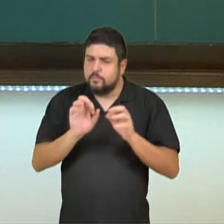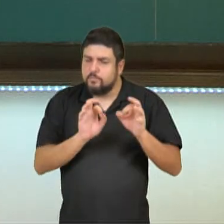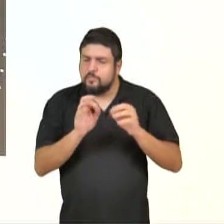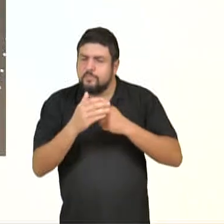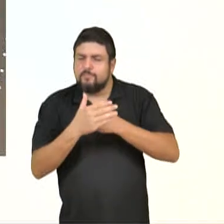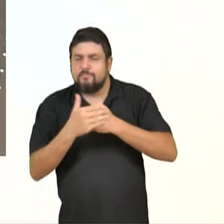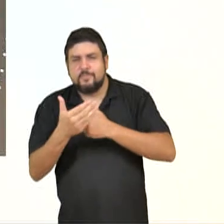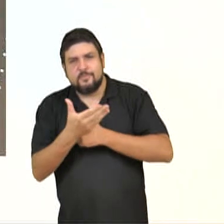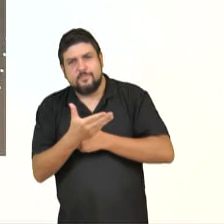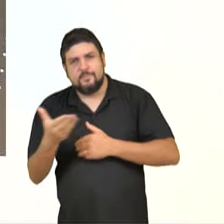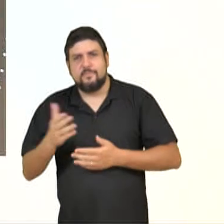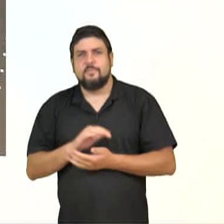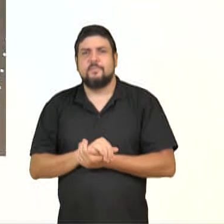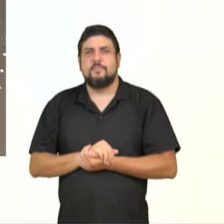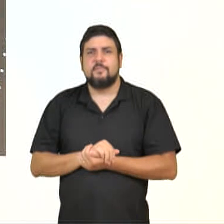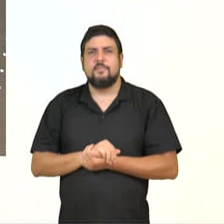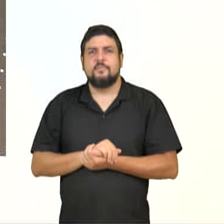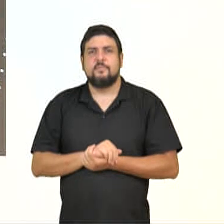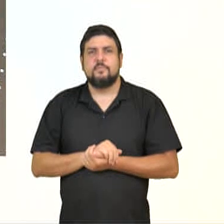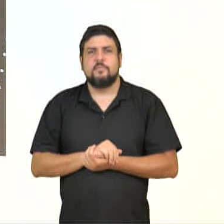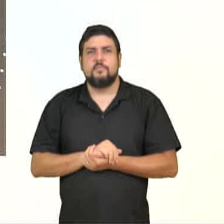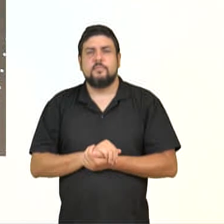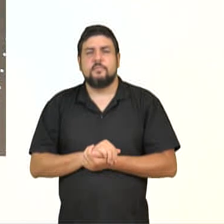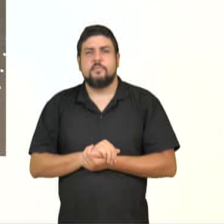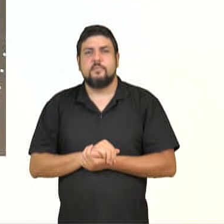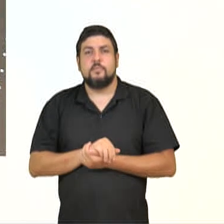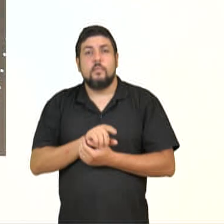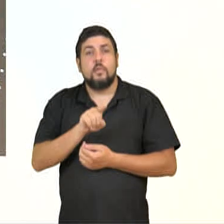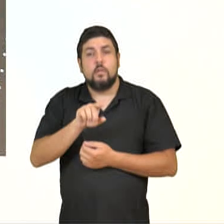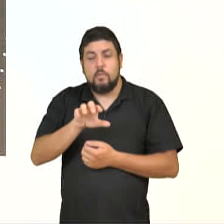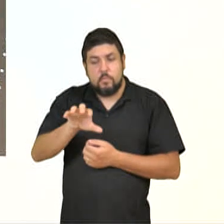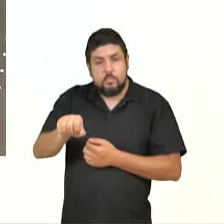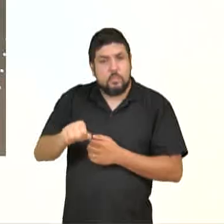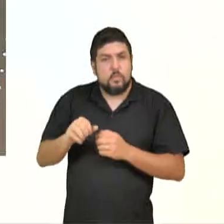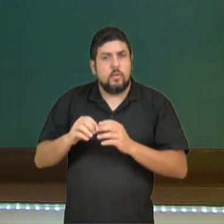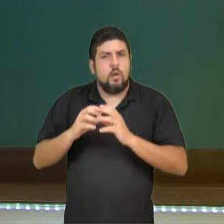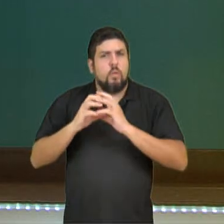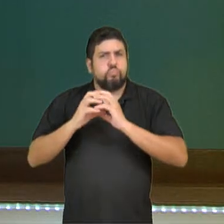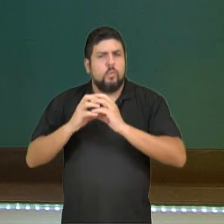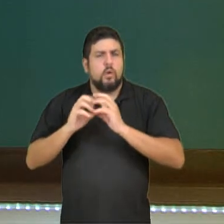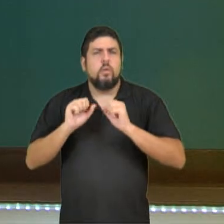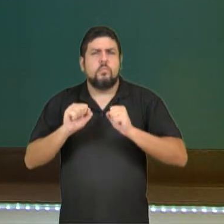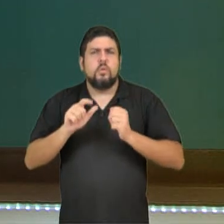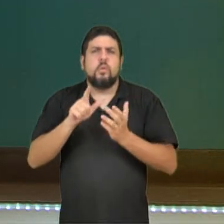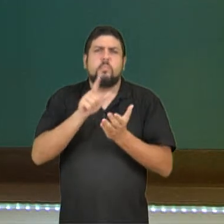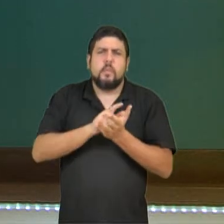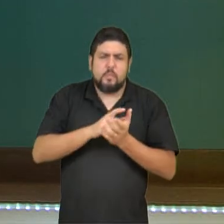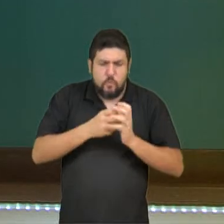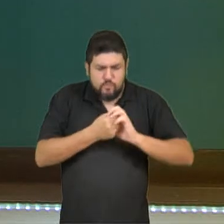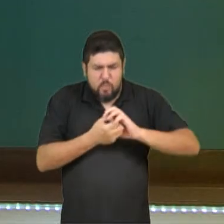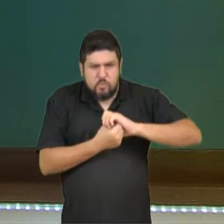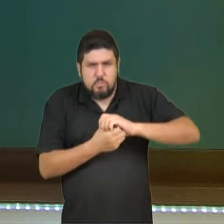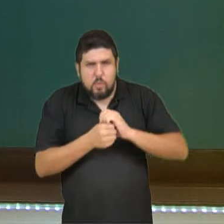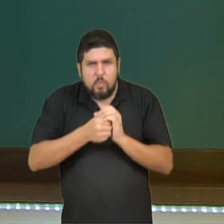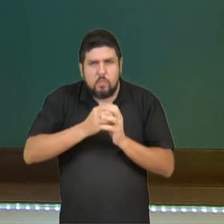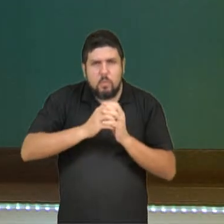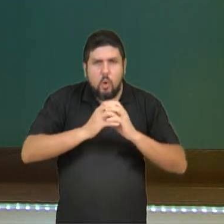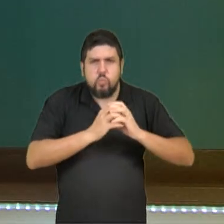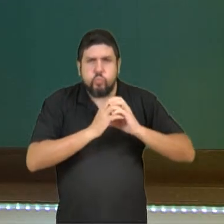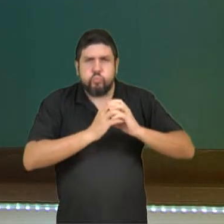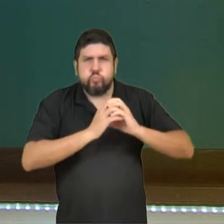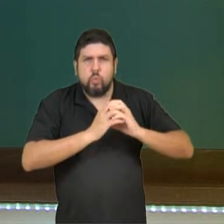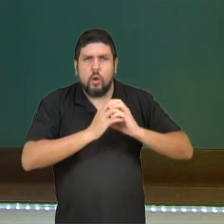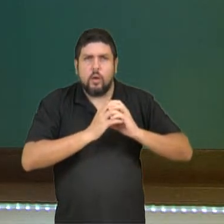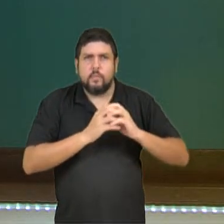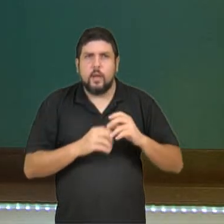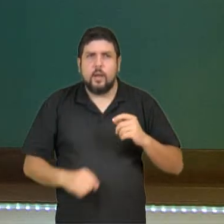carinho. Então vamos lá. Pegue uma bola pequena, pode ser feita de papel, então você pode pegar uma bolinha de papel. Até entrou